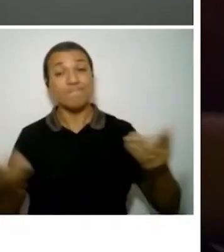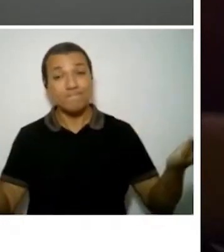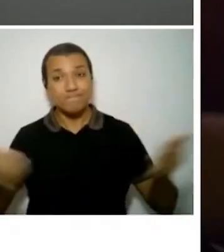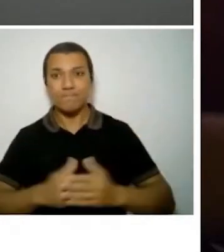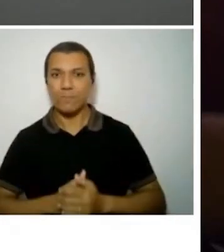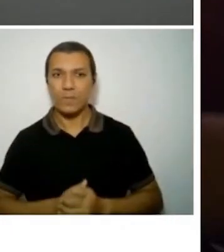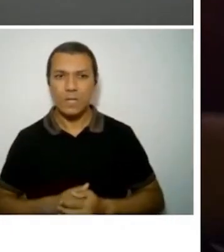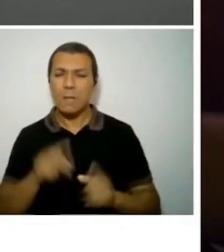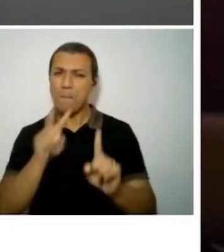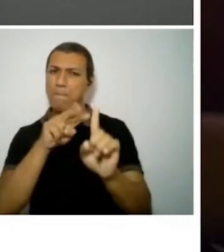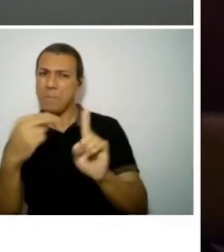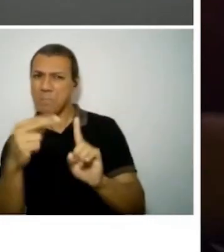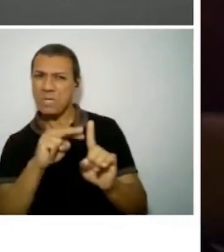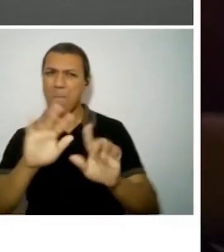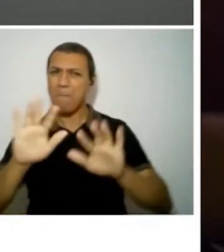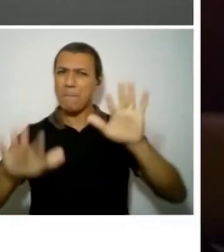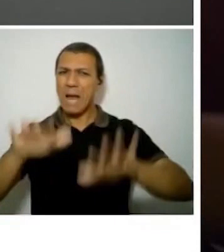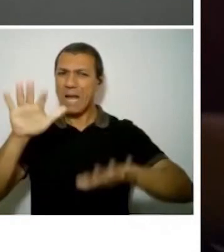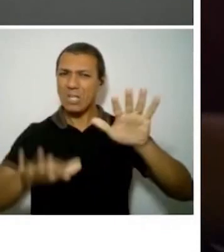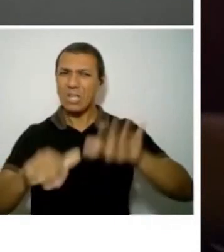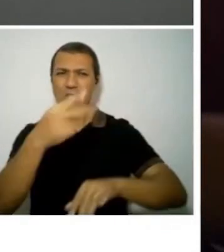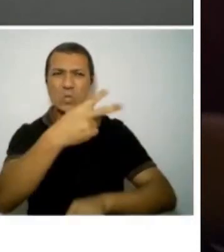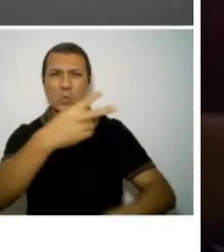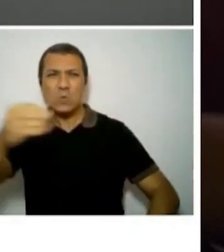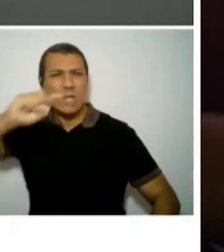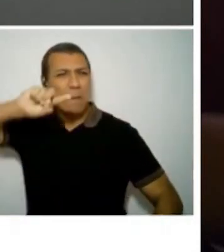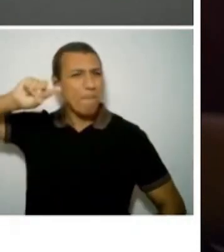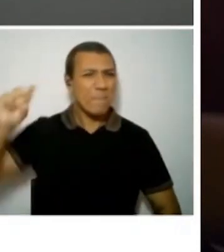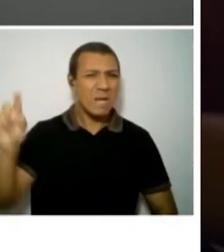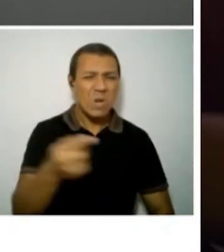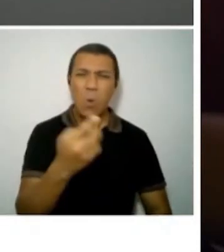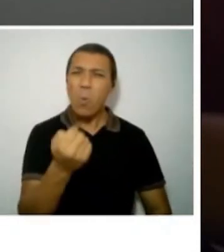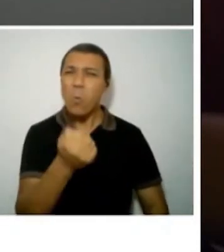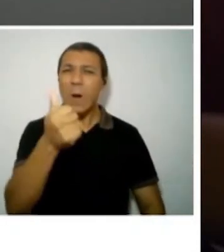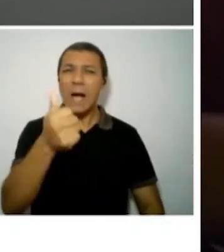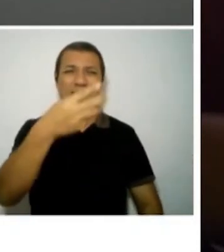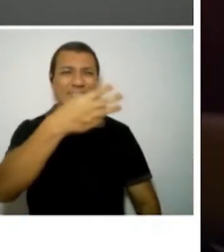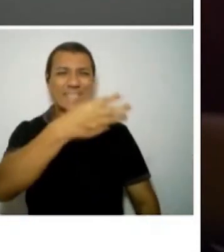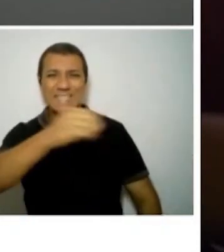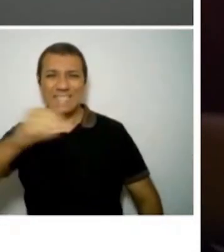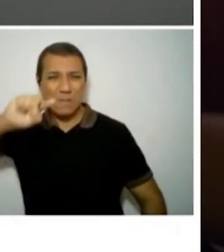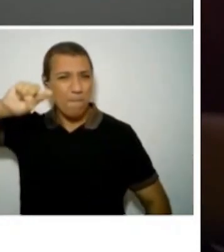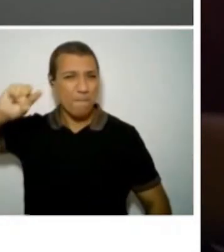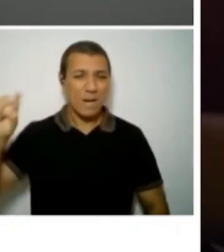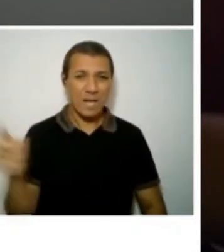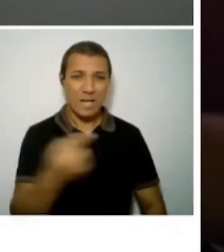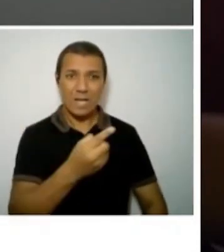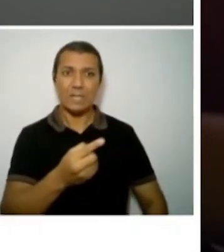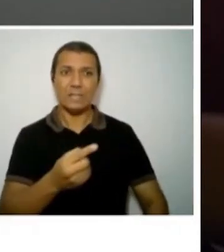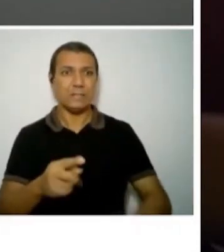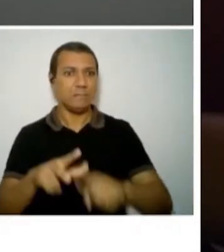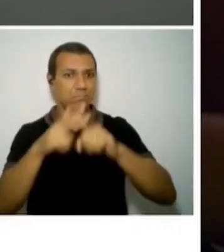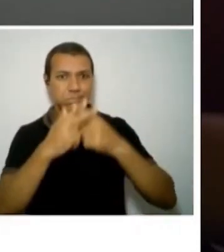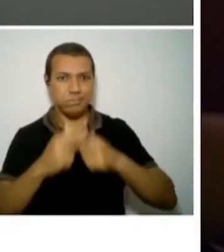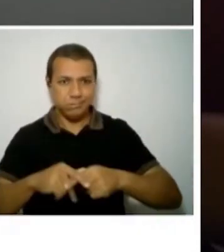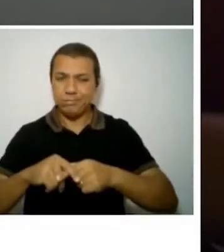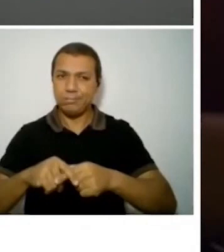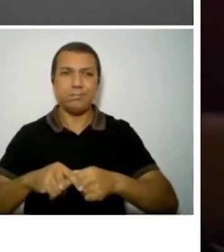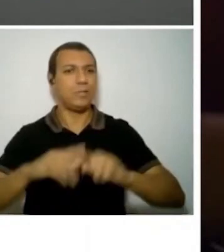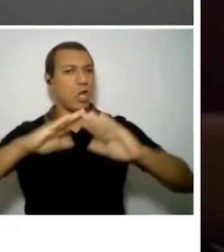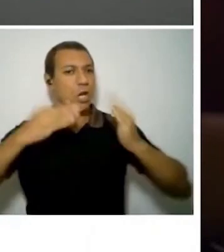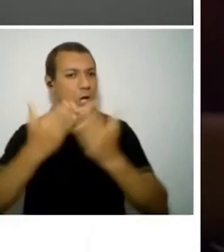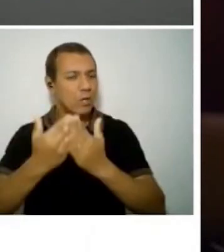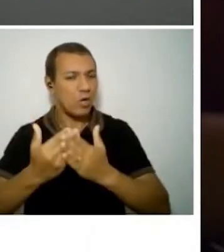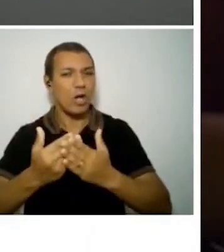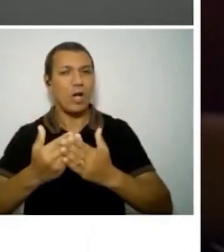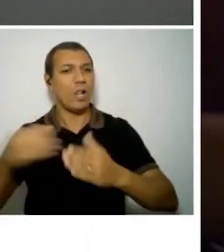200 milhões talvez é talvez até R 300 milhões deais em construção de escolas novas então